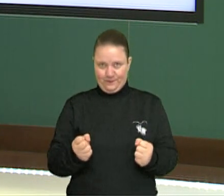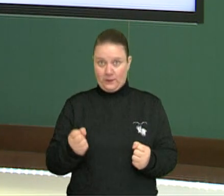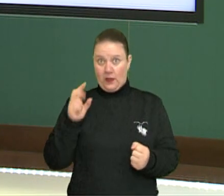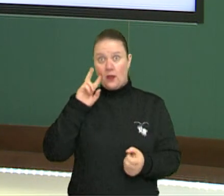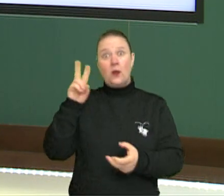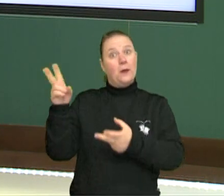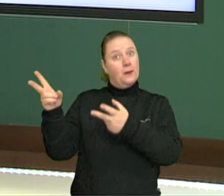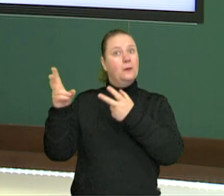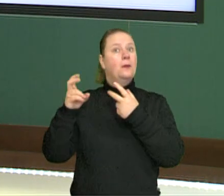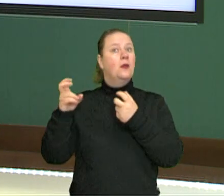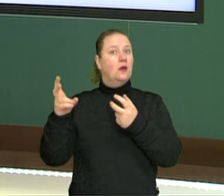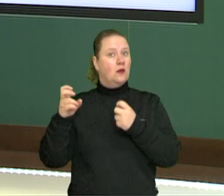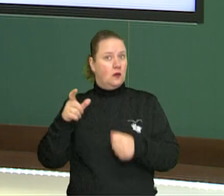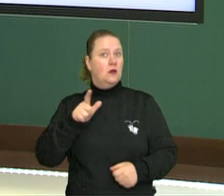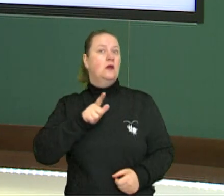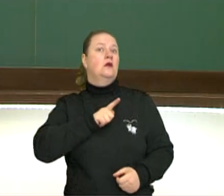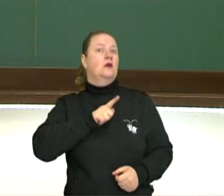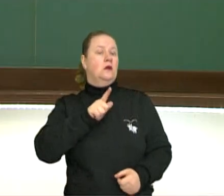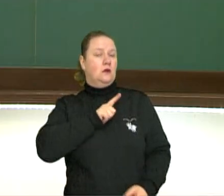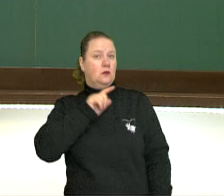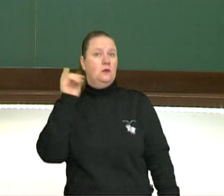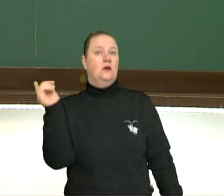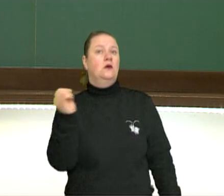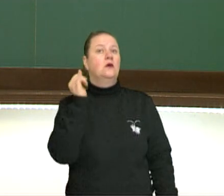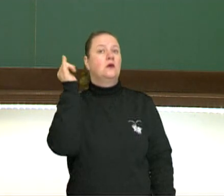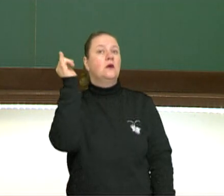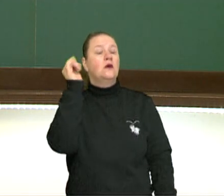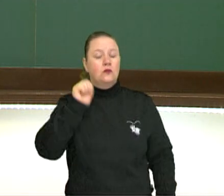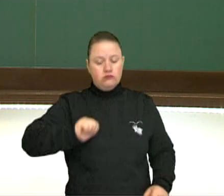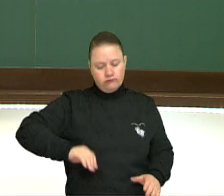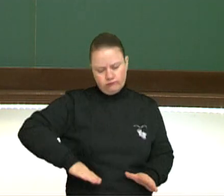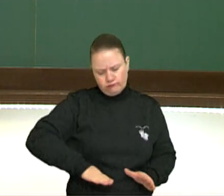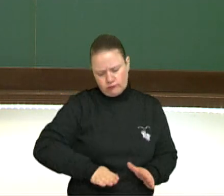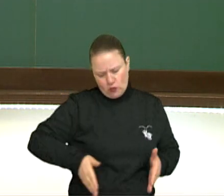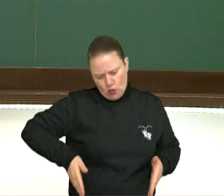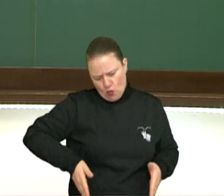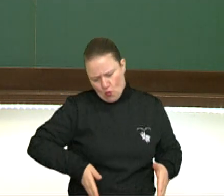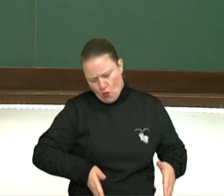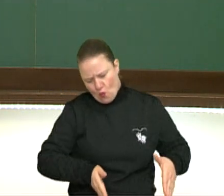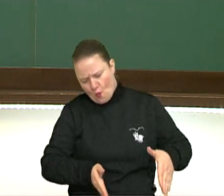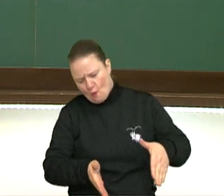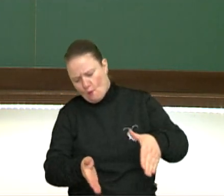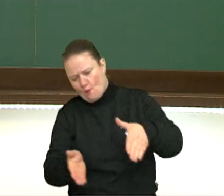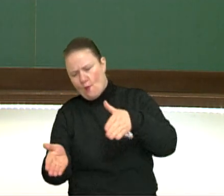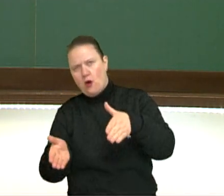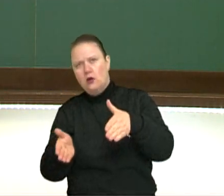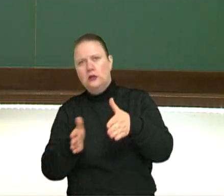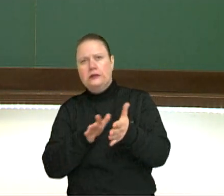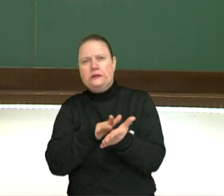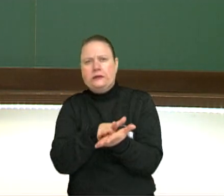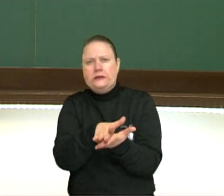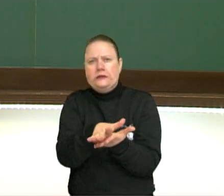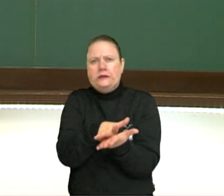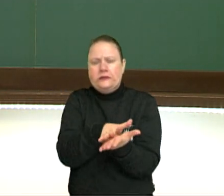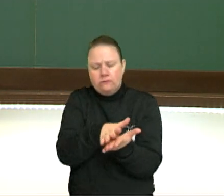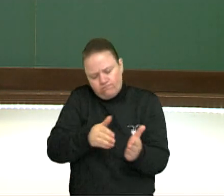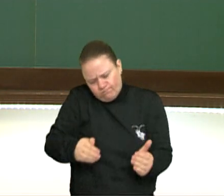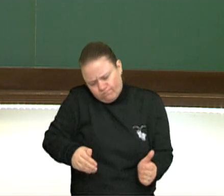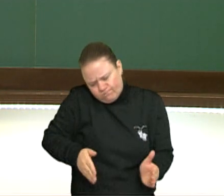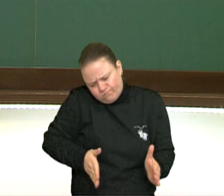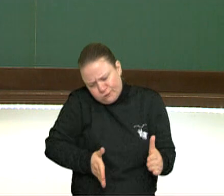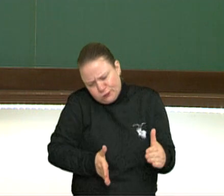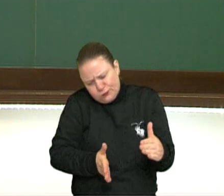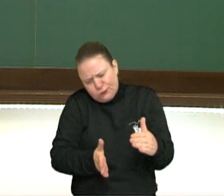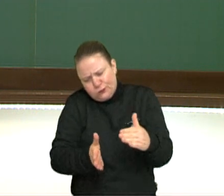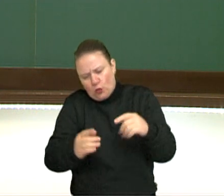veja que nesse caso o atrito inclusive é importante. Então vocês estão vendo aqui várias situações em que a força centrípeta ela está